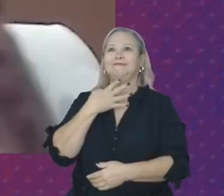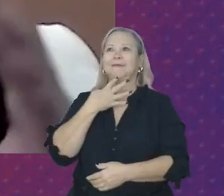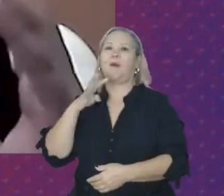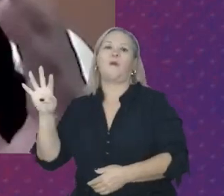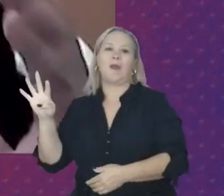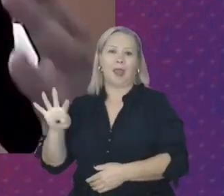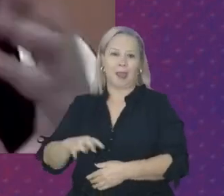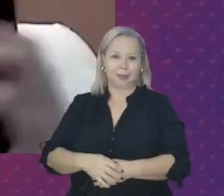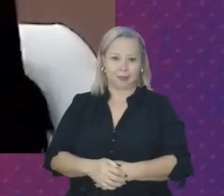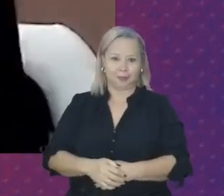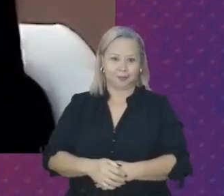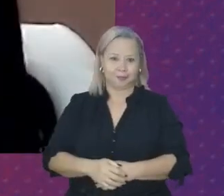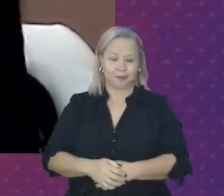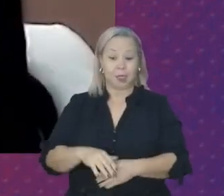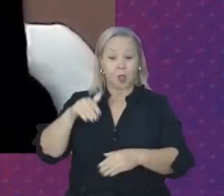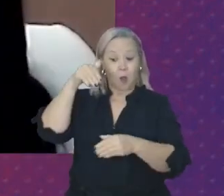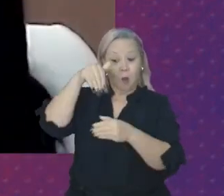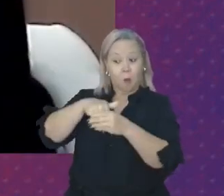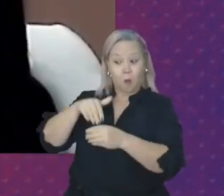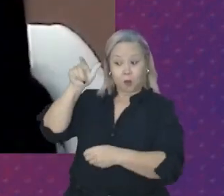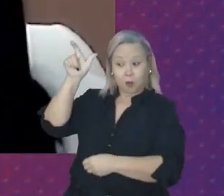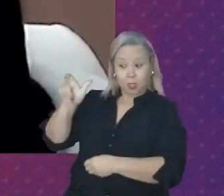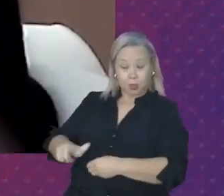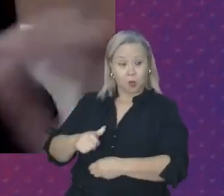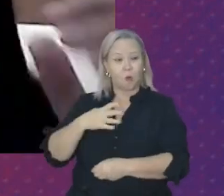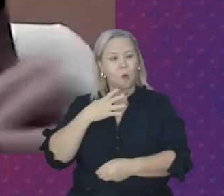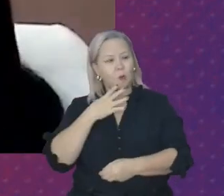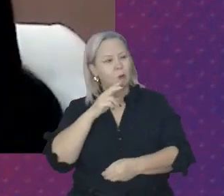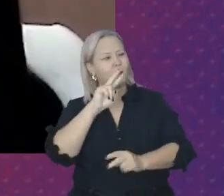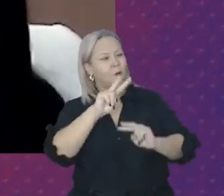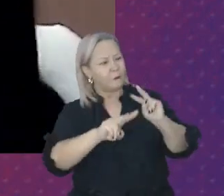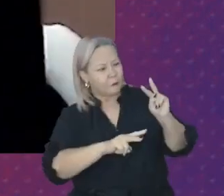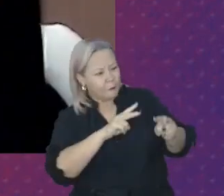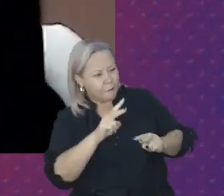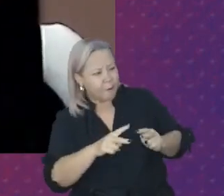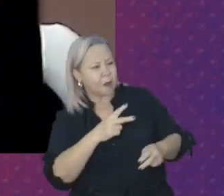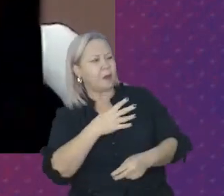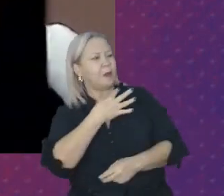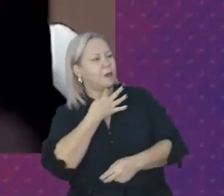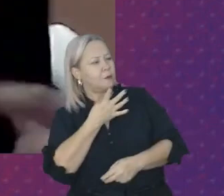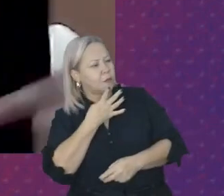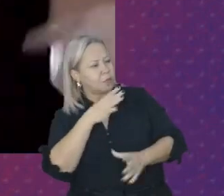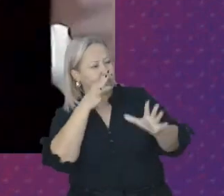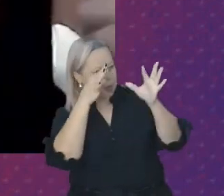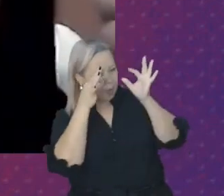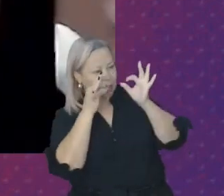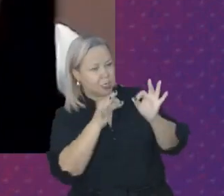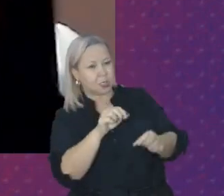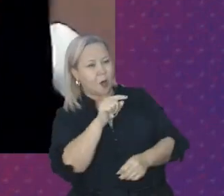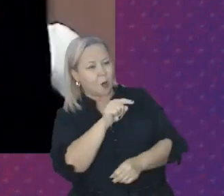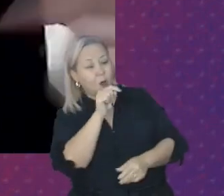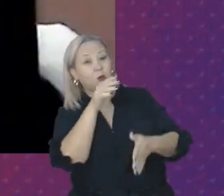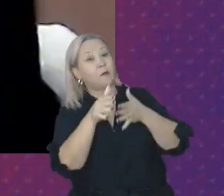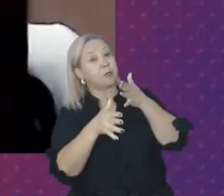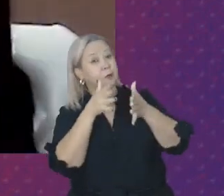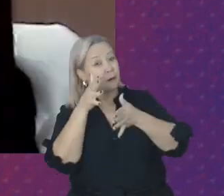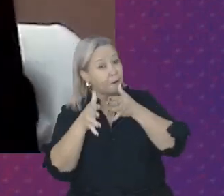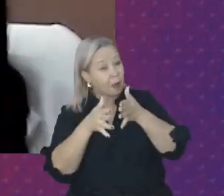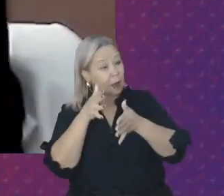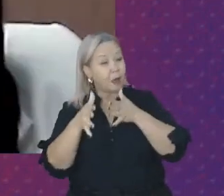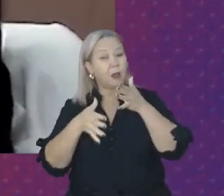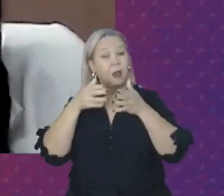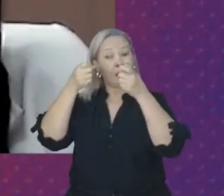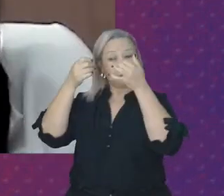rotina, você começa a se tornar uma pessoa familiar para ele, ele vai começar a prestar atenção no que você vai falar